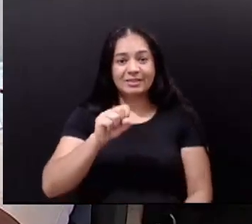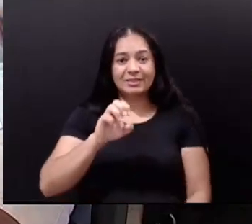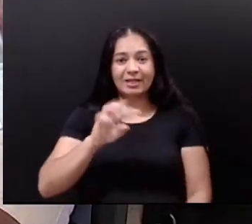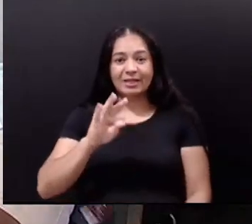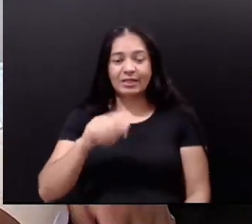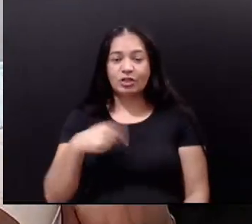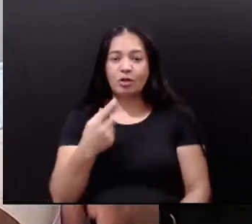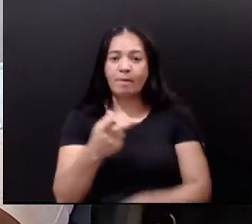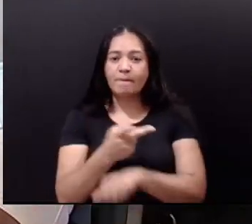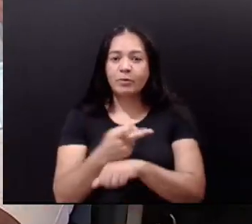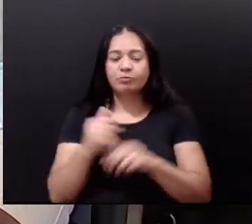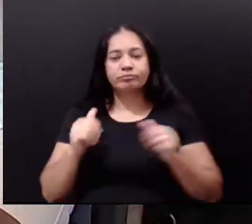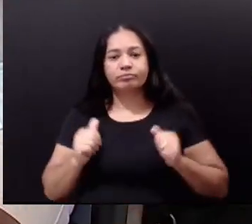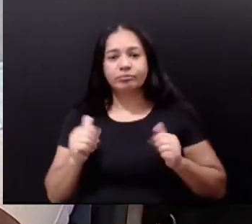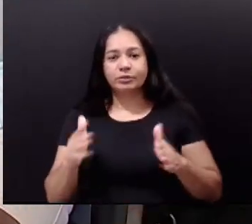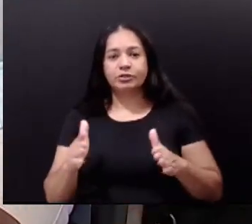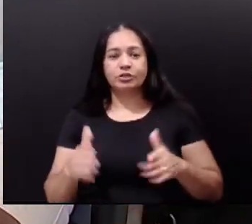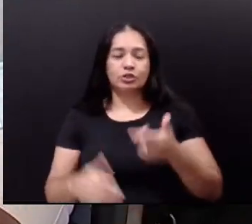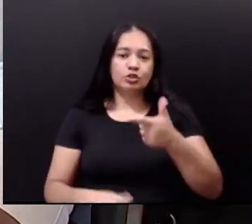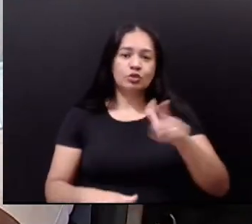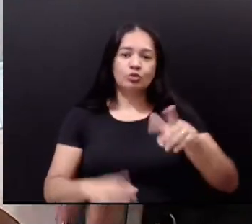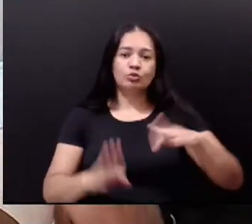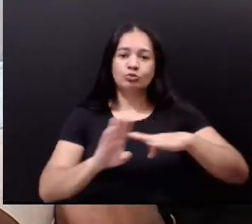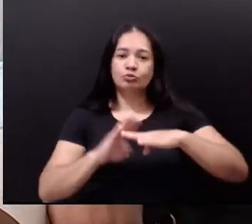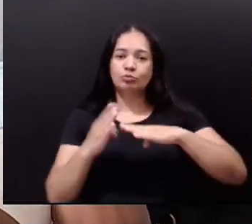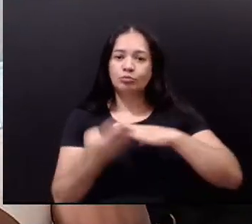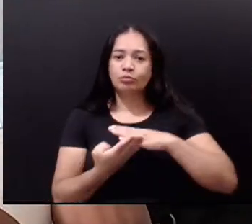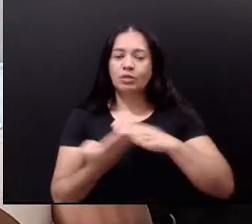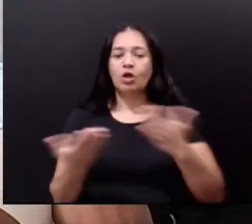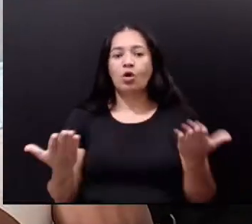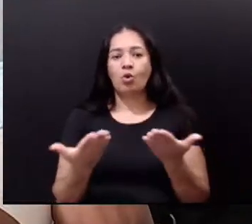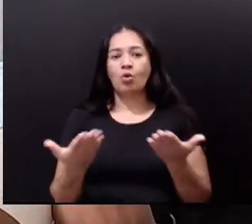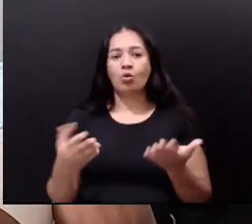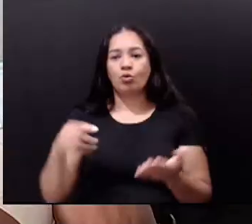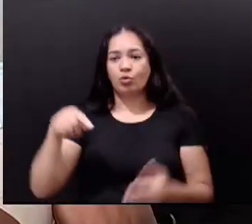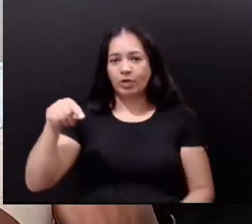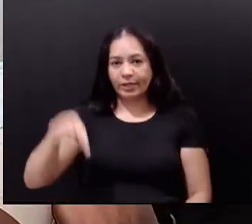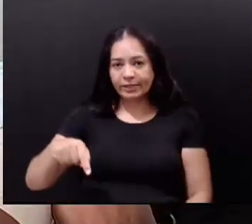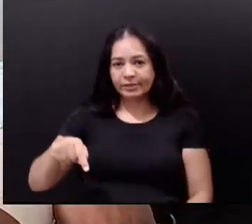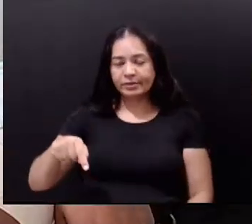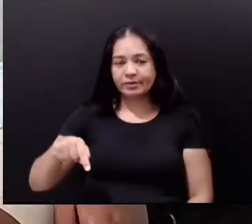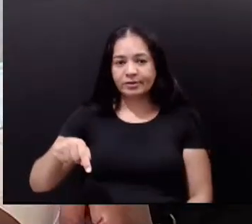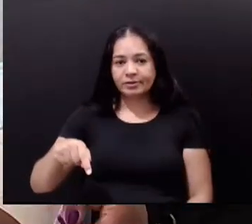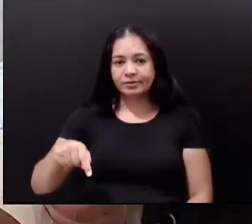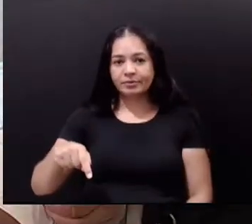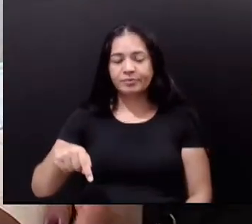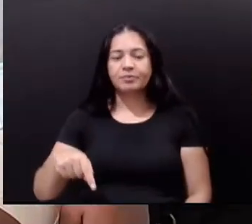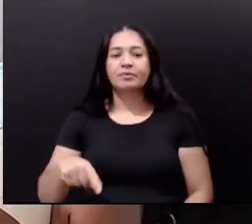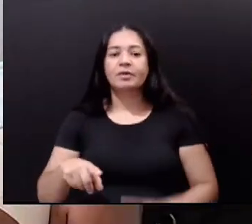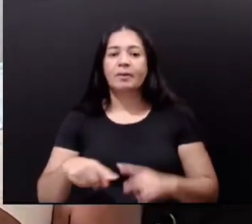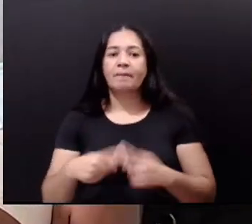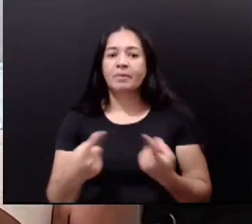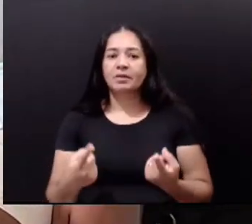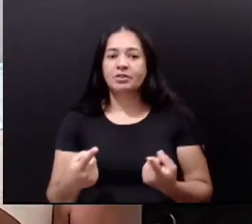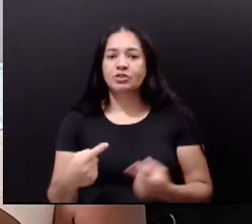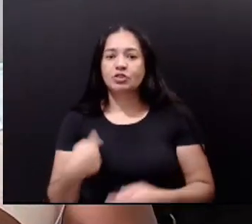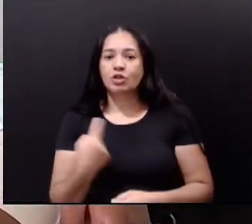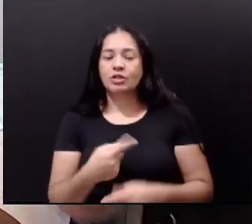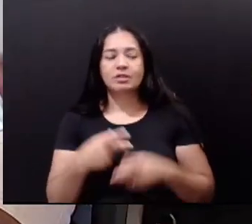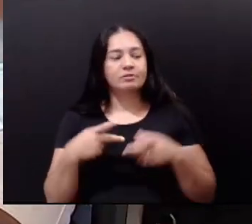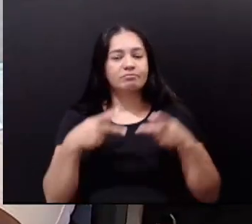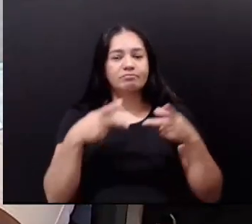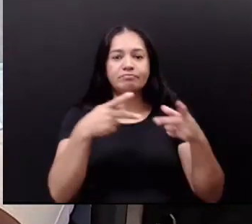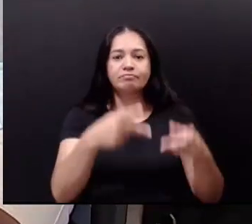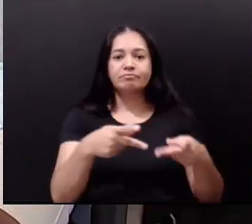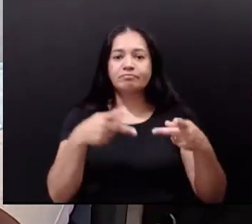outros bairros. Então a gente hoje está localizado aqui na Natividade da Serra, no Guaraçaí, mas a gente vai fazendo